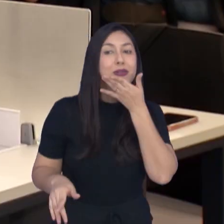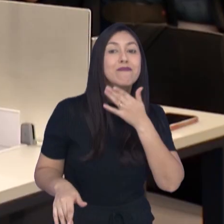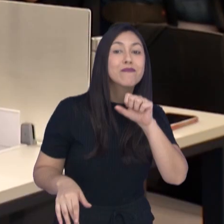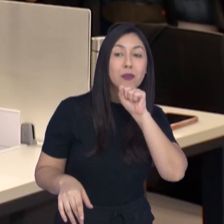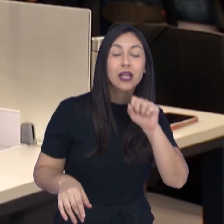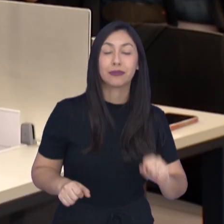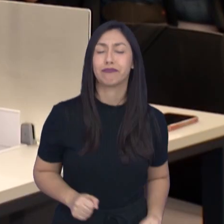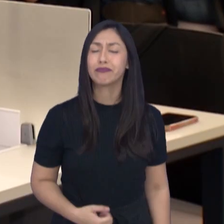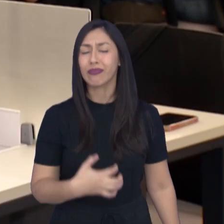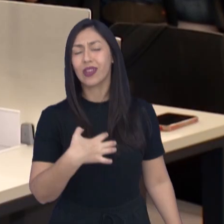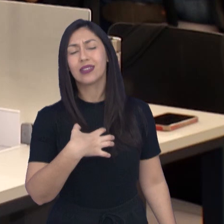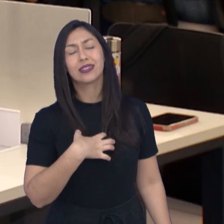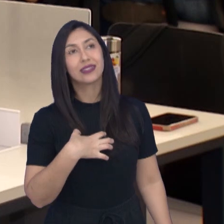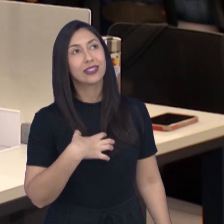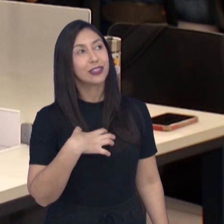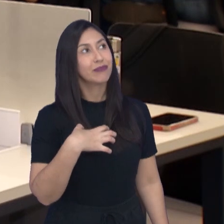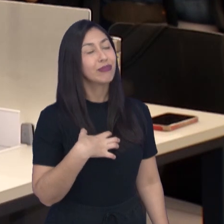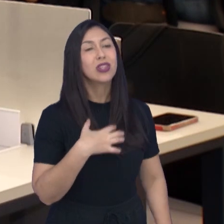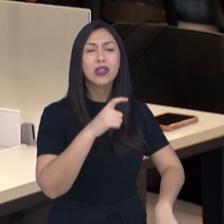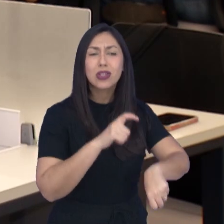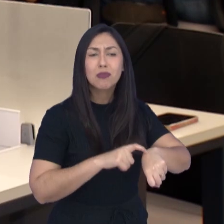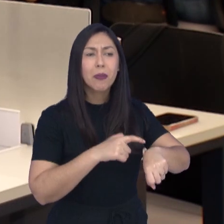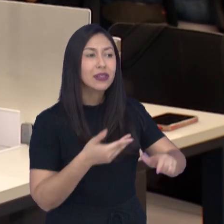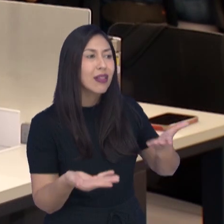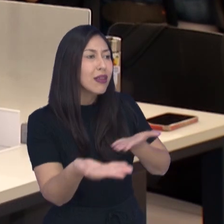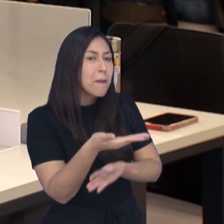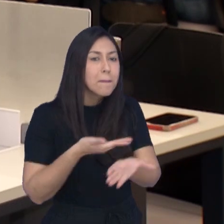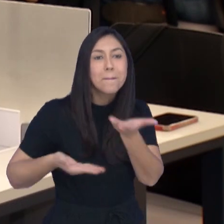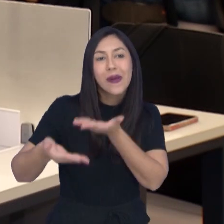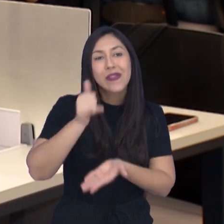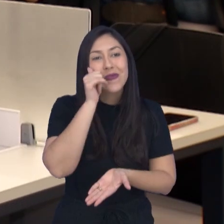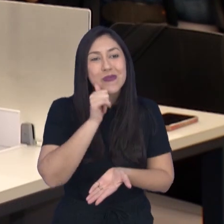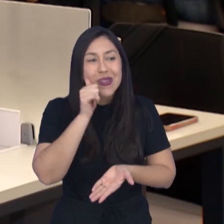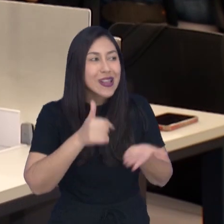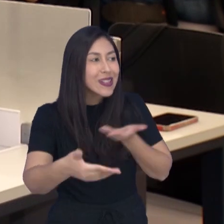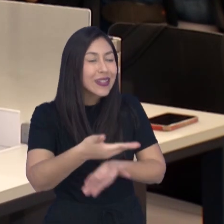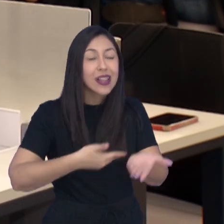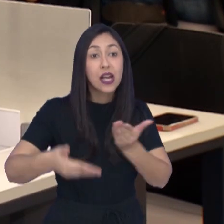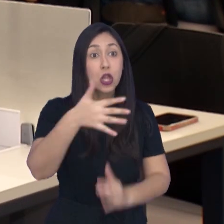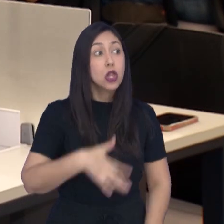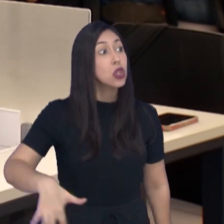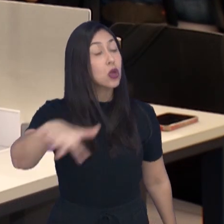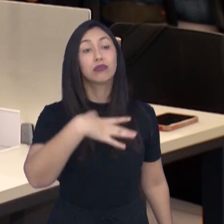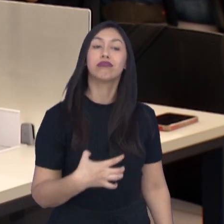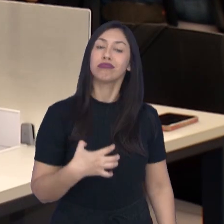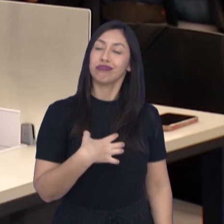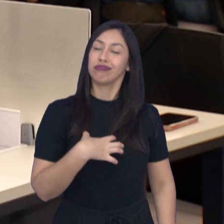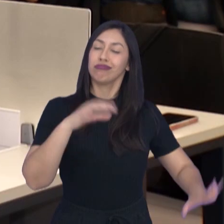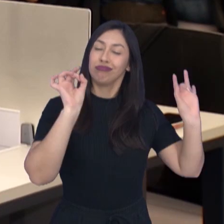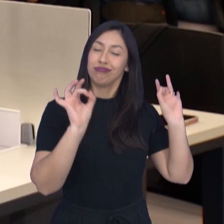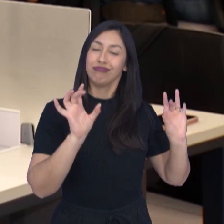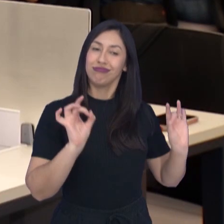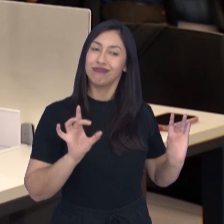filhos. E o sentimento que eu tenho nesses momentos de troca com as mulheres aqui da empresa é que todas sentem esse privilégio. Todas